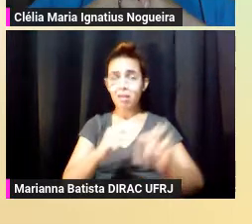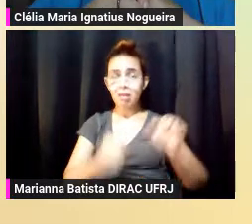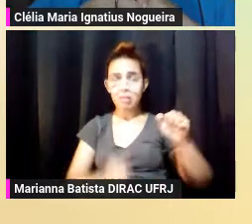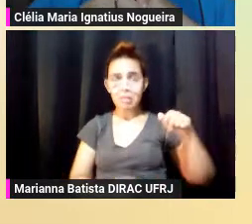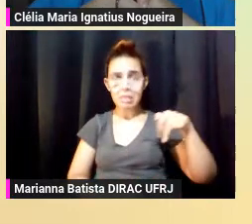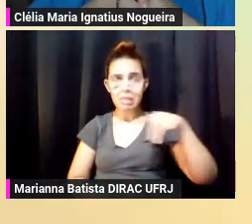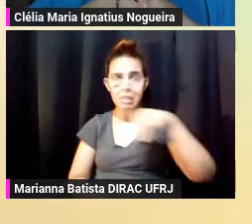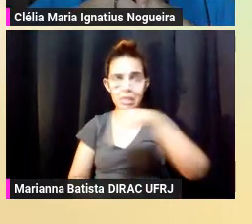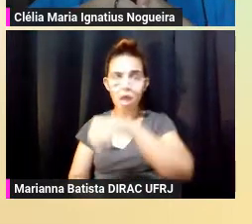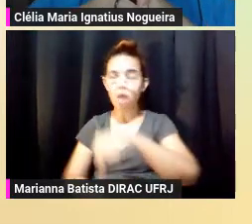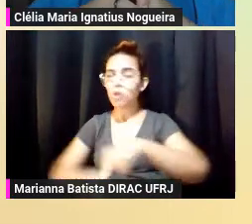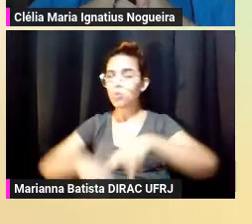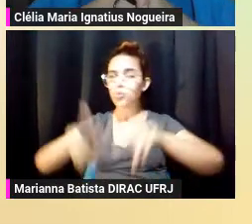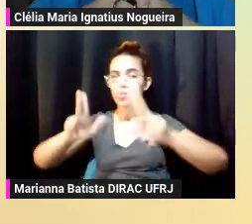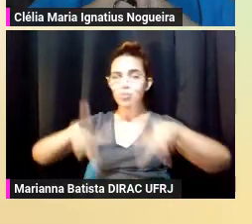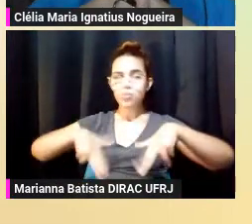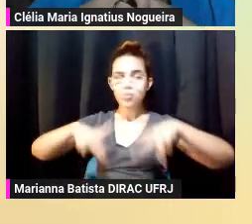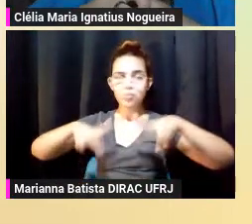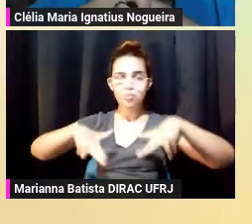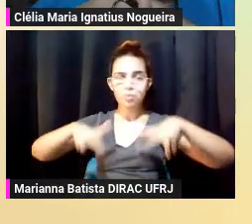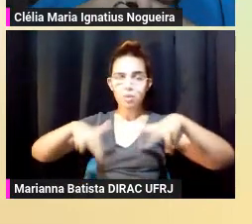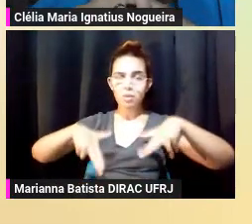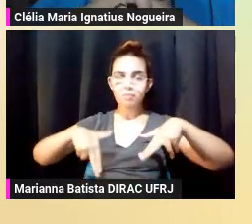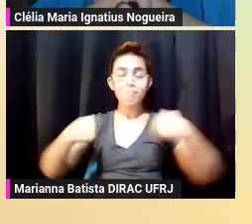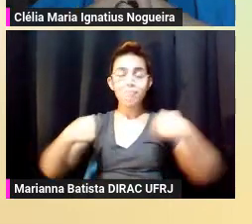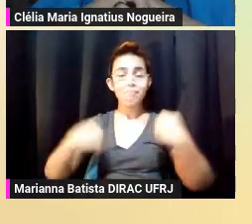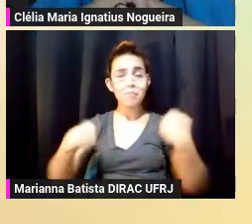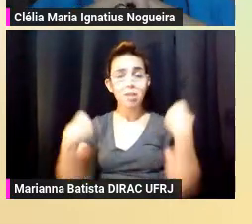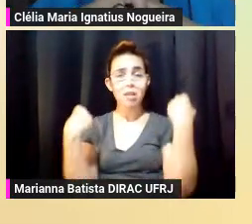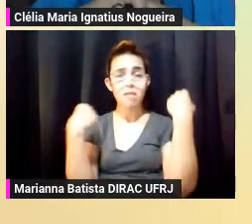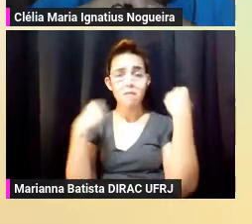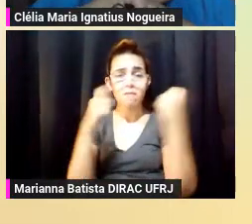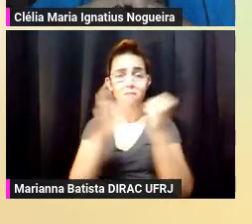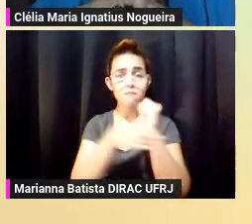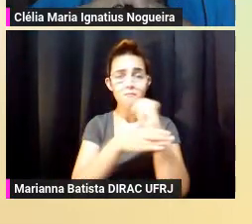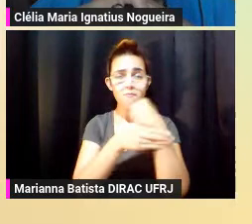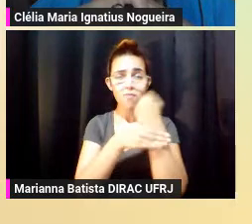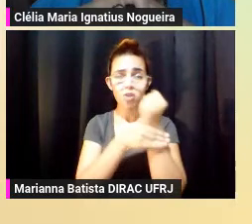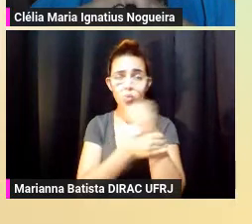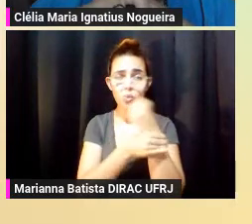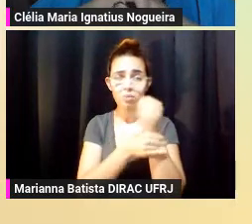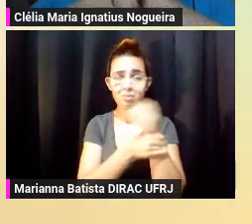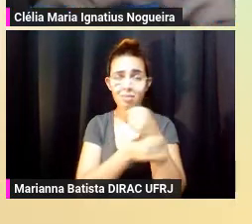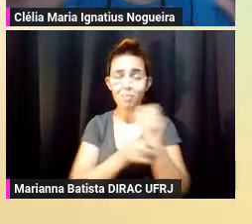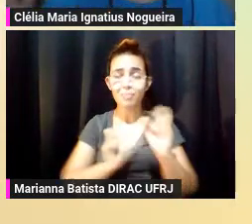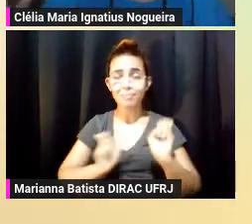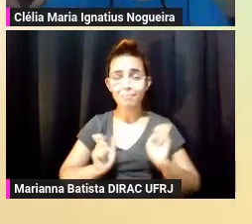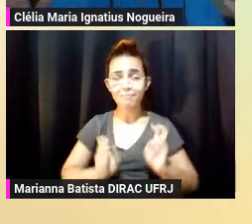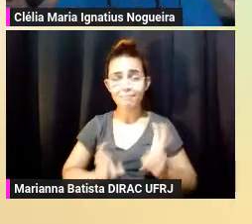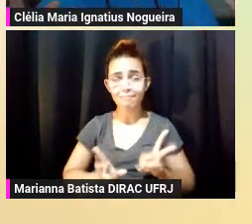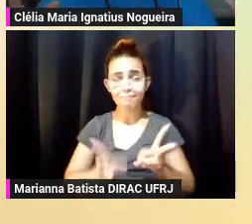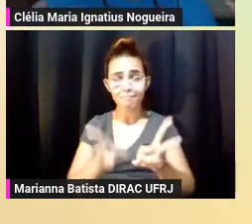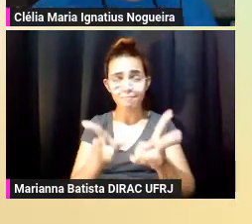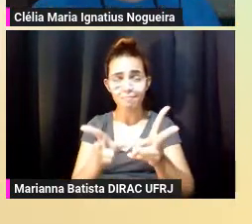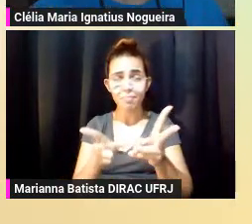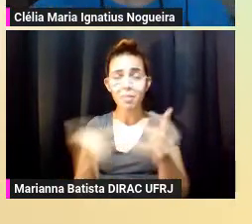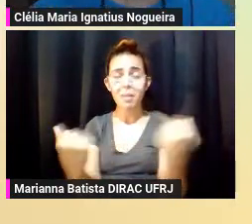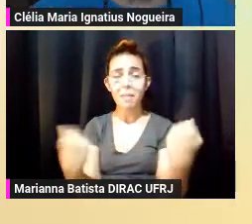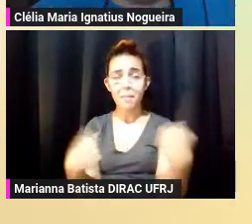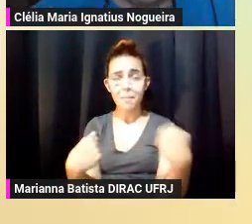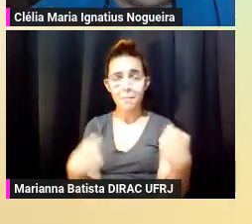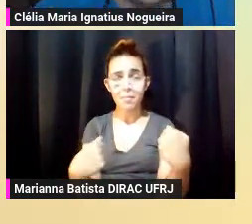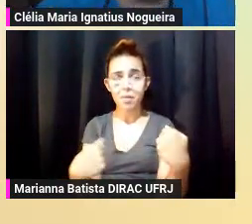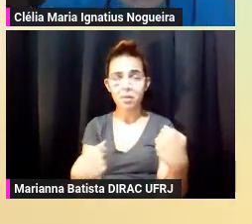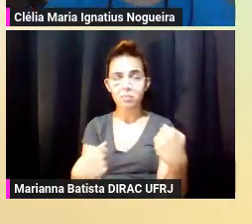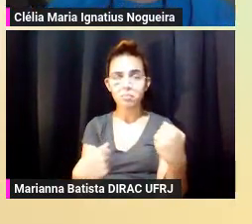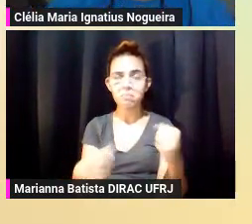Que eu tinha que trabalhar com fisioterapia. Bom, resumo da ópera. Trabalhamos tanto com fisioterapia, era para fazer pelo menos 3 vezes